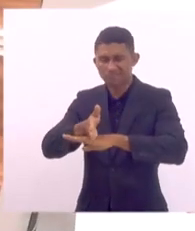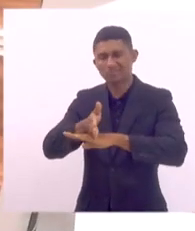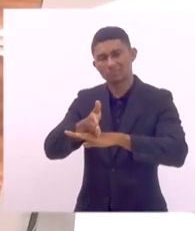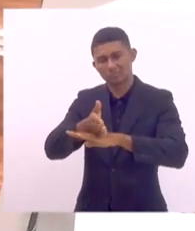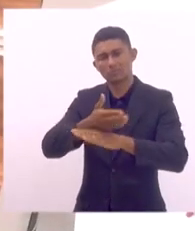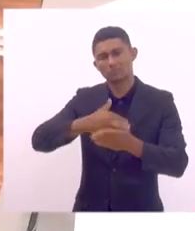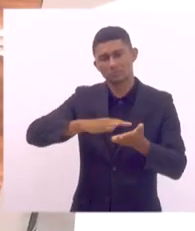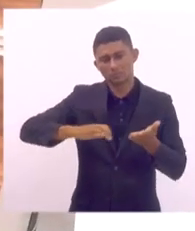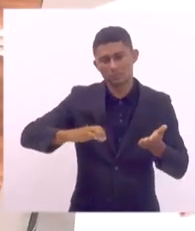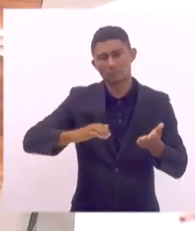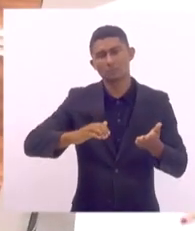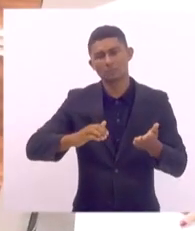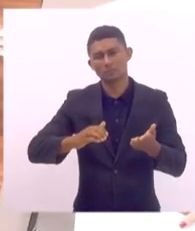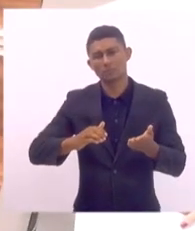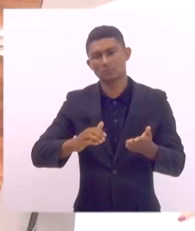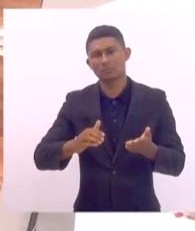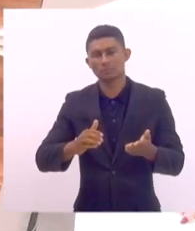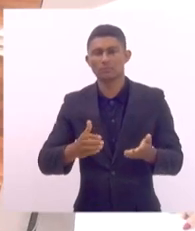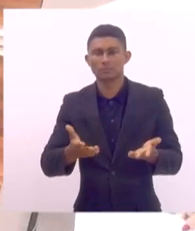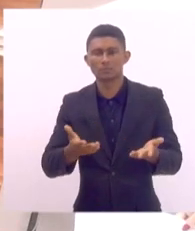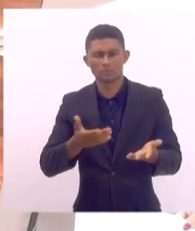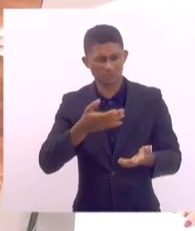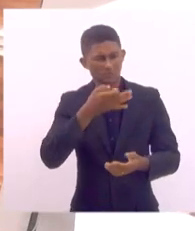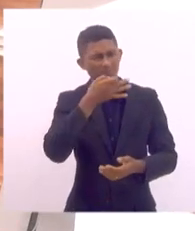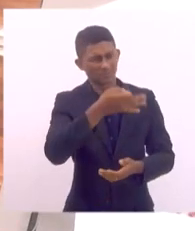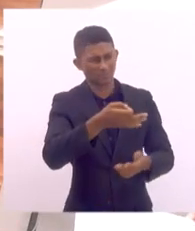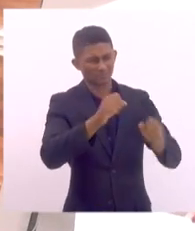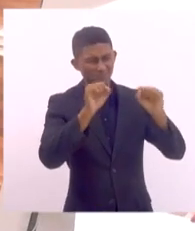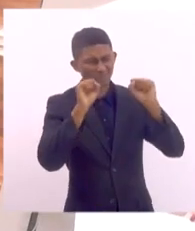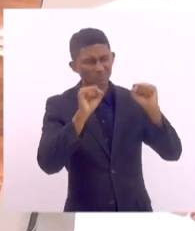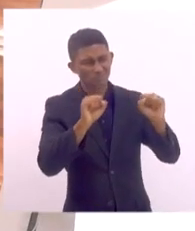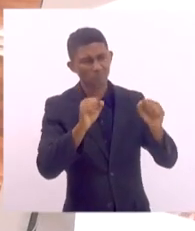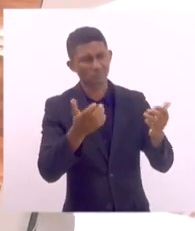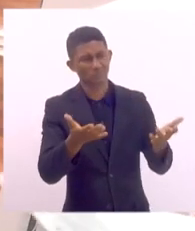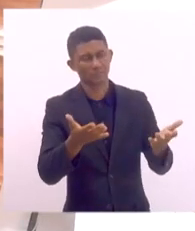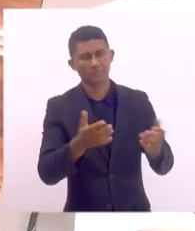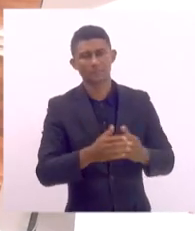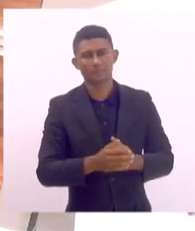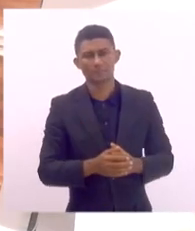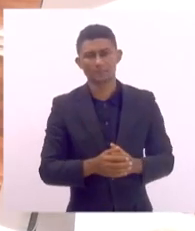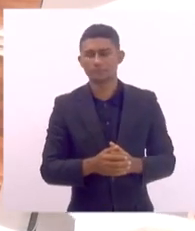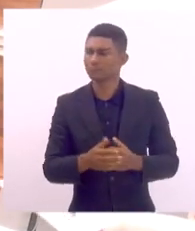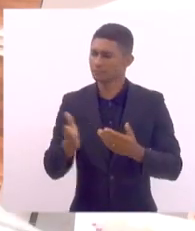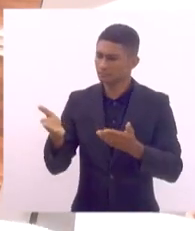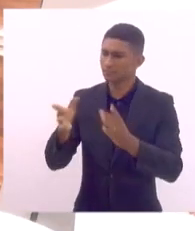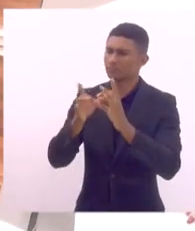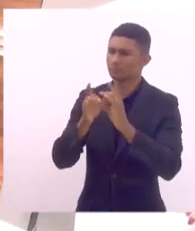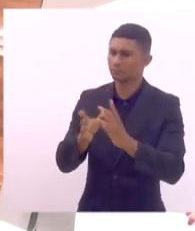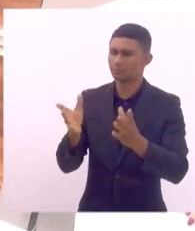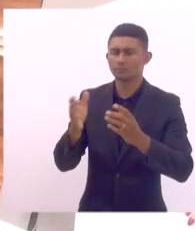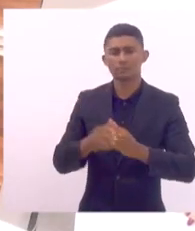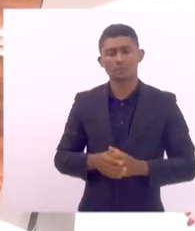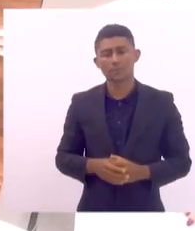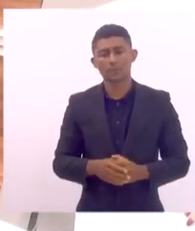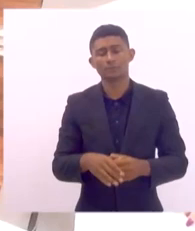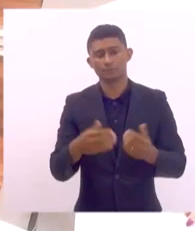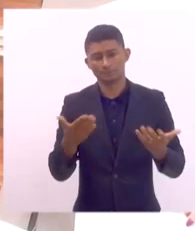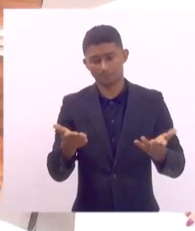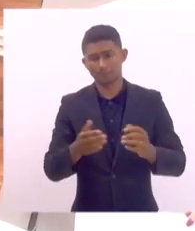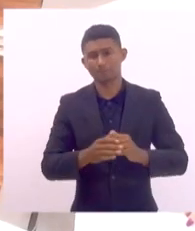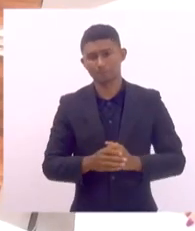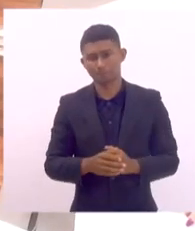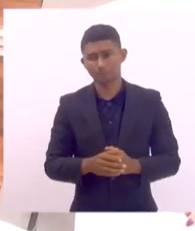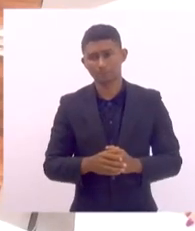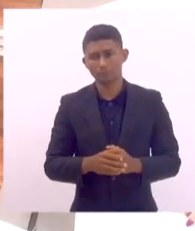uma ponderação, mesmo sendo parcial, que eu queria comentar. Pode ser, Rodrigo? André? Marcelo? À vontade, André. Não, é o seguinte.